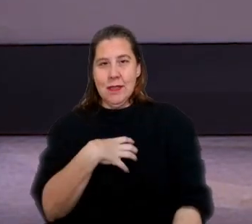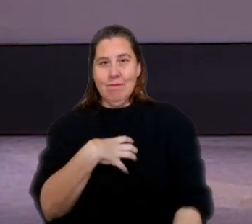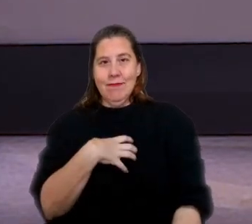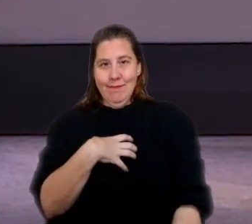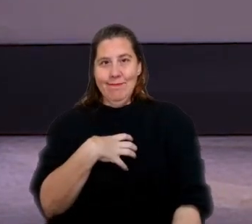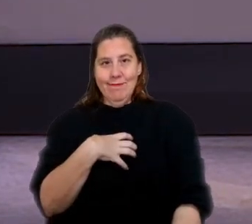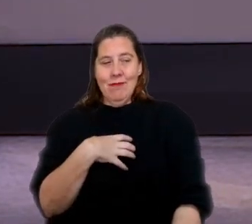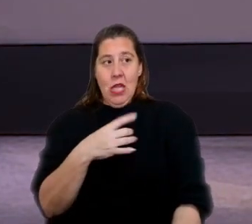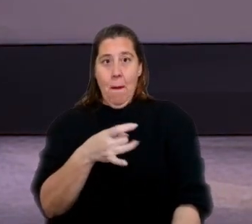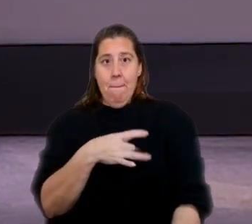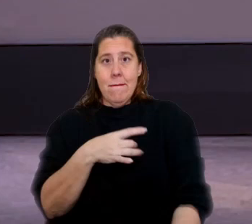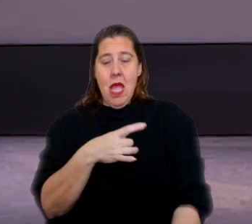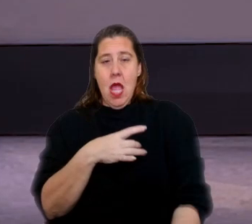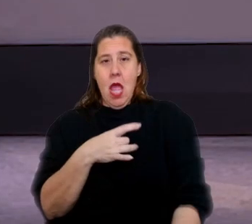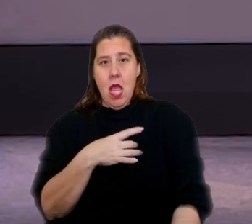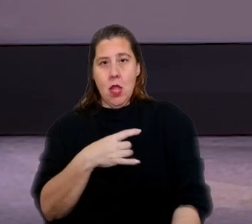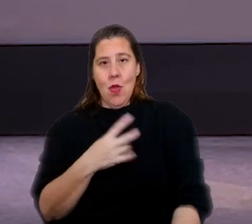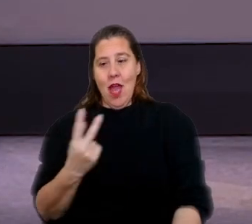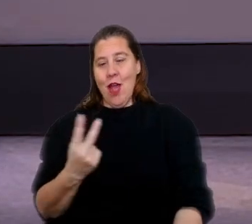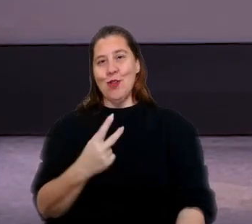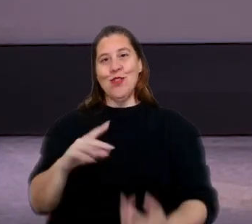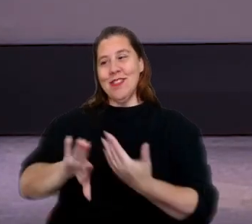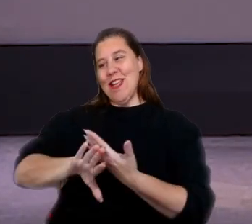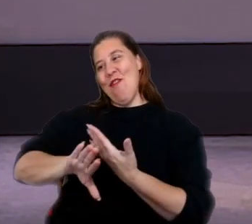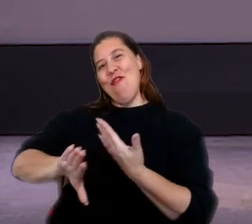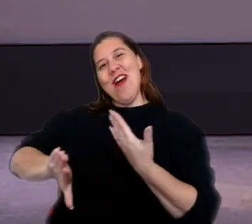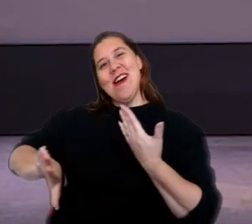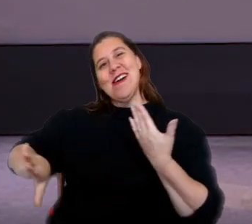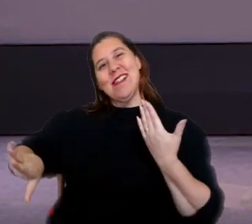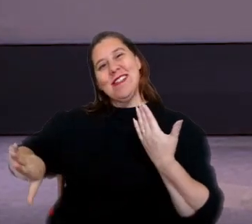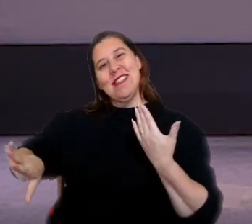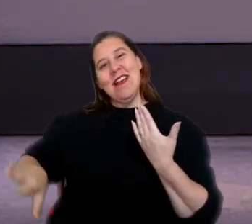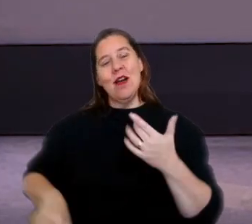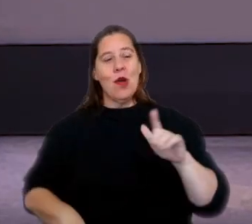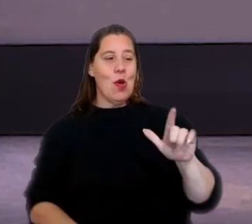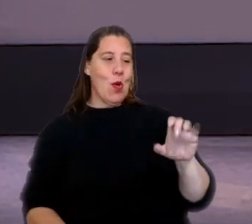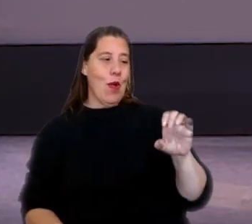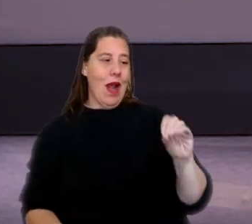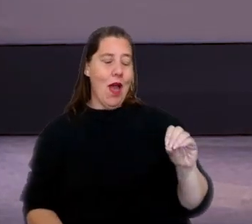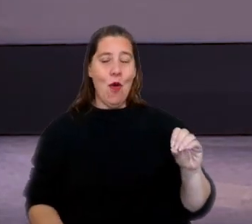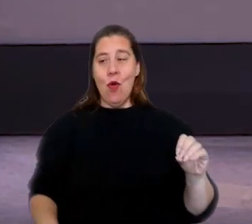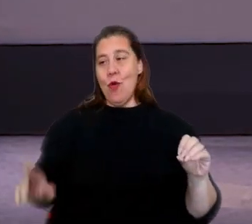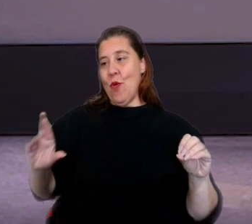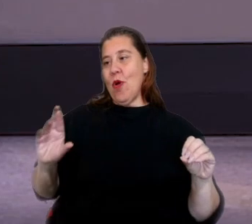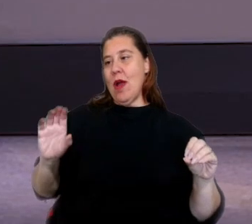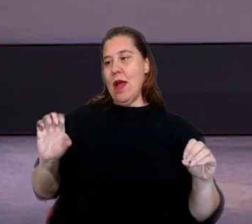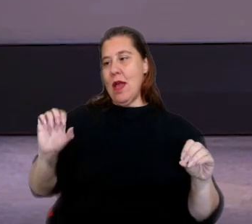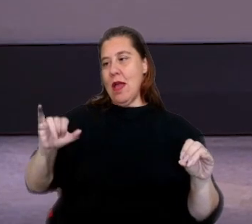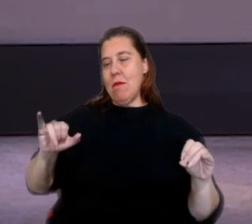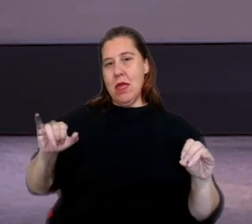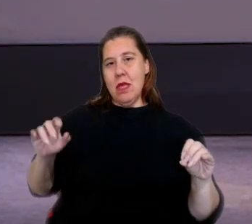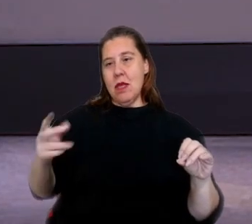isto. Eu acho que essa libido que assusta afasta o Leo do Remy, e